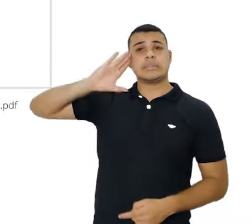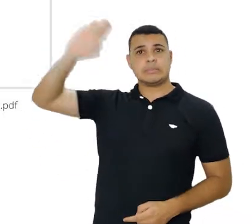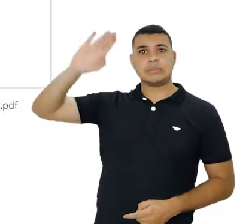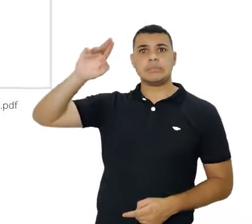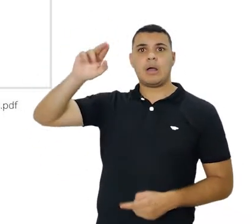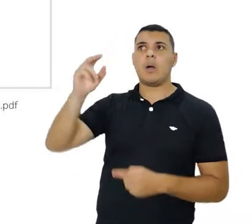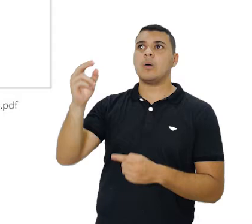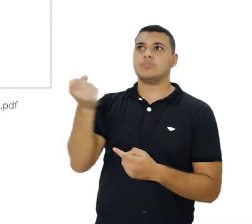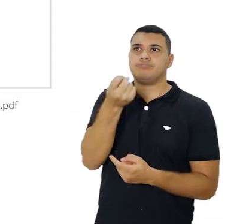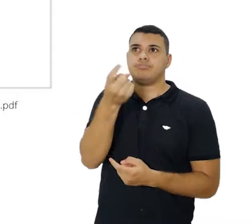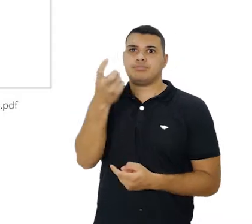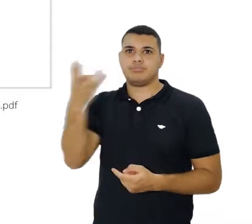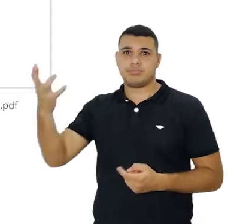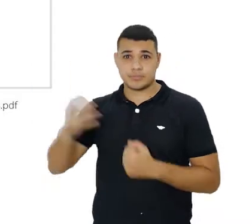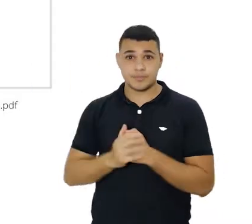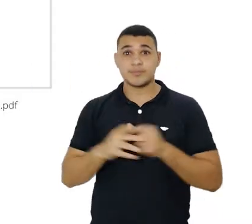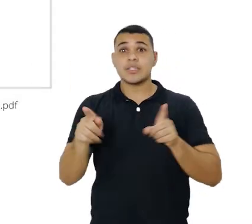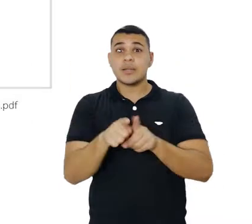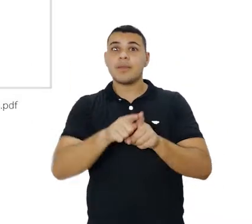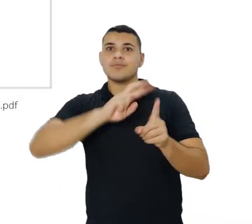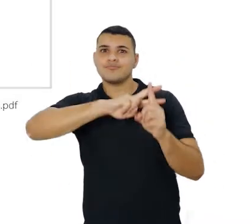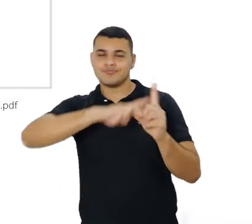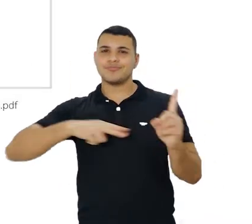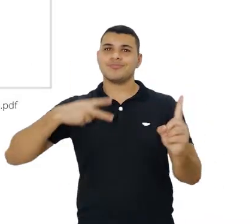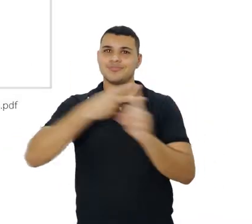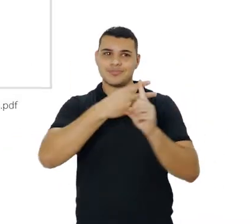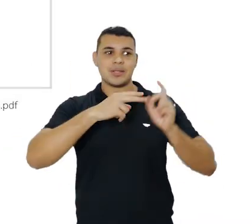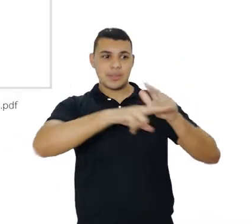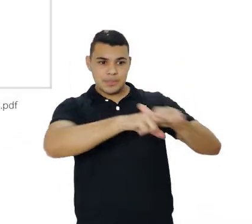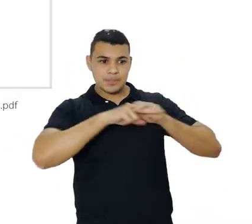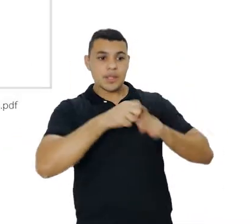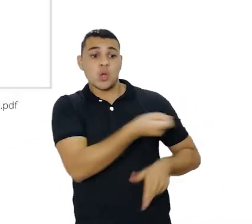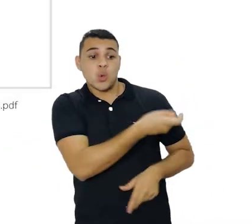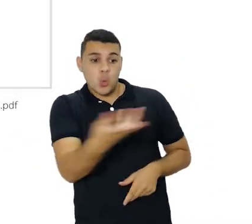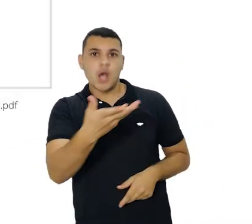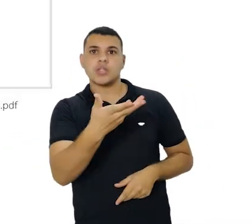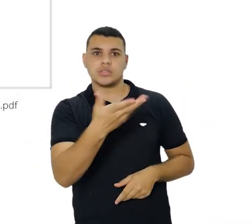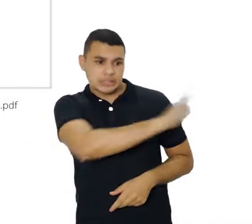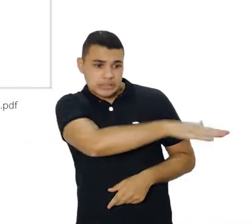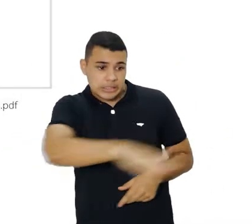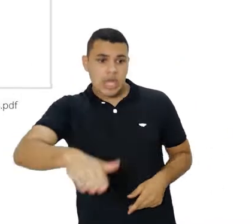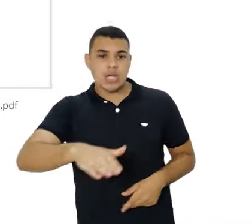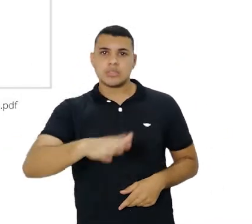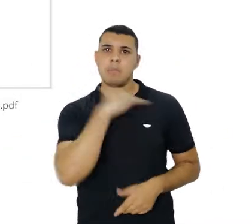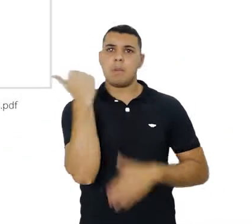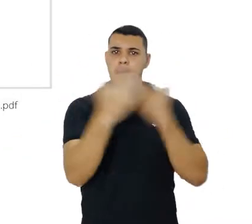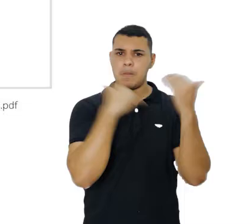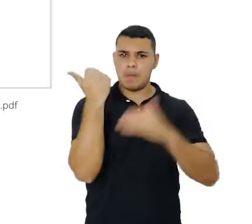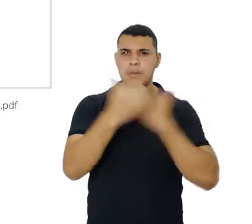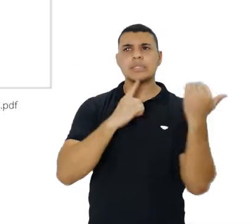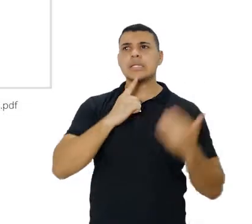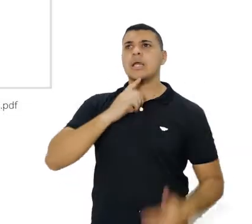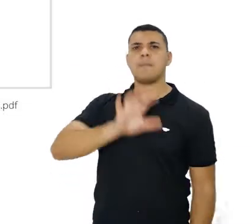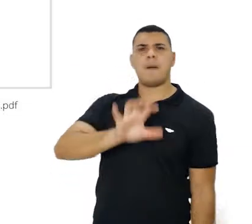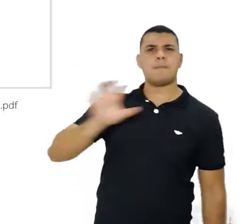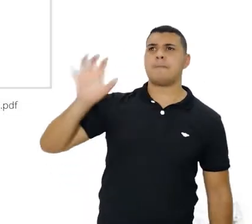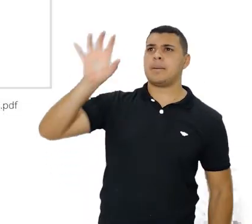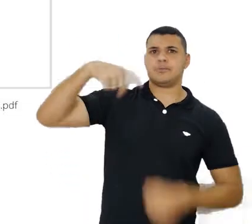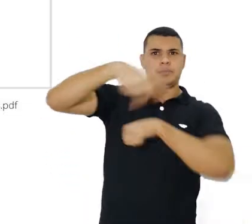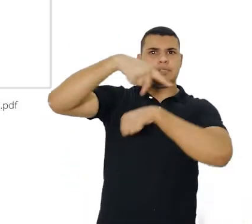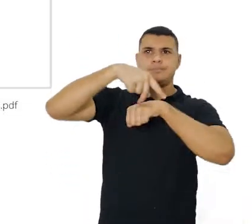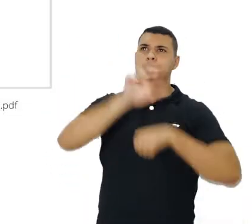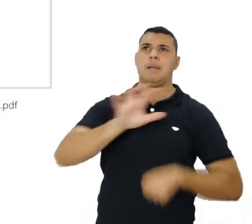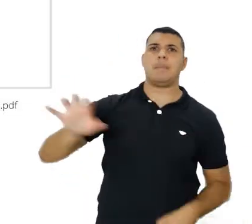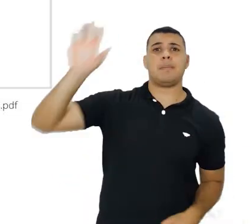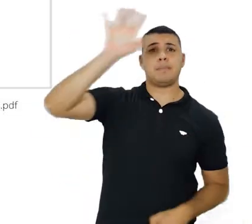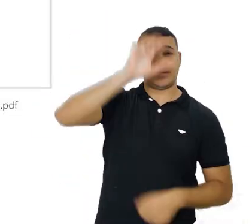notar também aqui que o aumento, né, da mortalidade infantil, praticamente todas as regiões e no país como